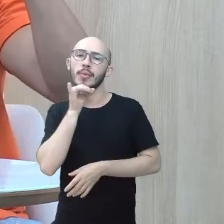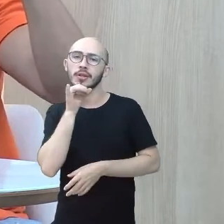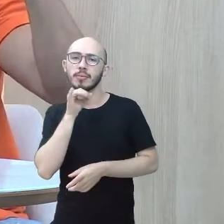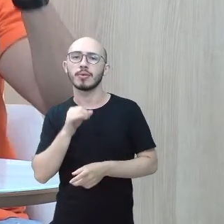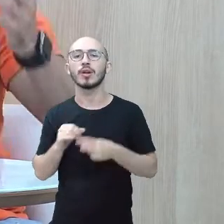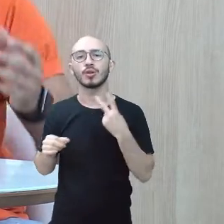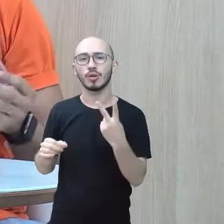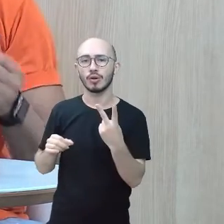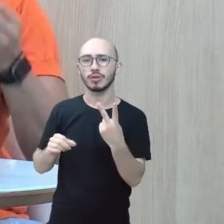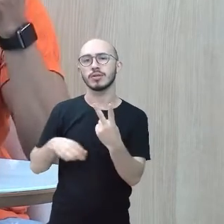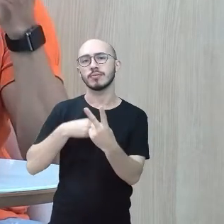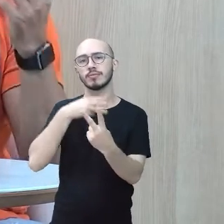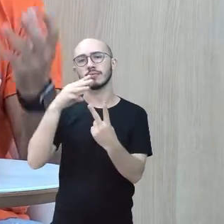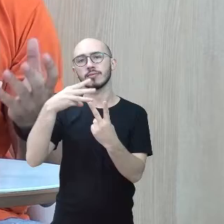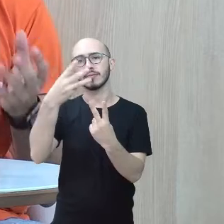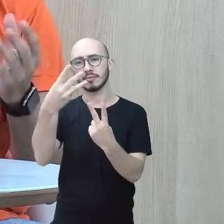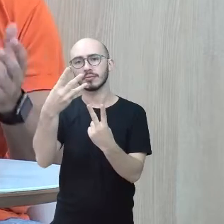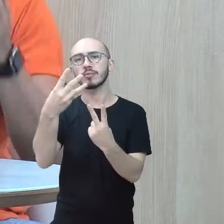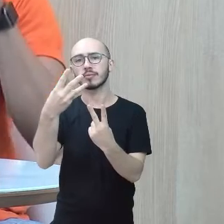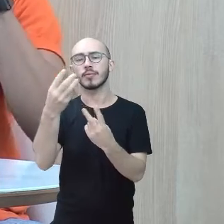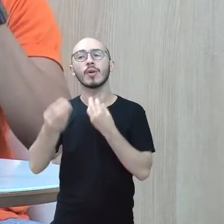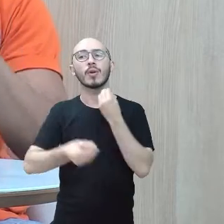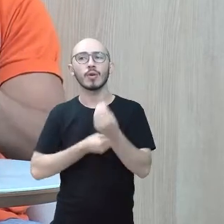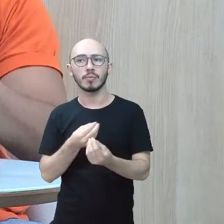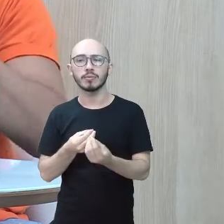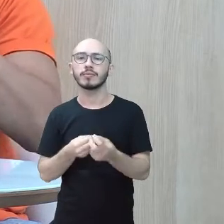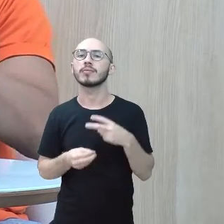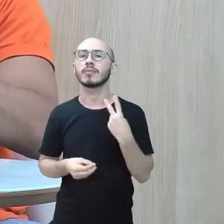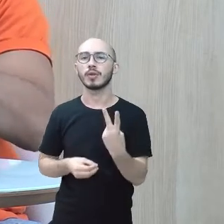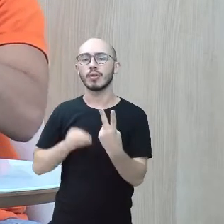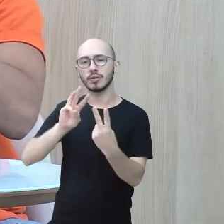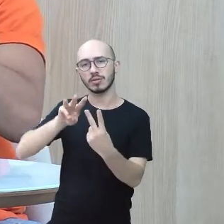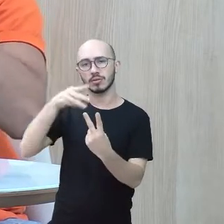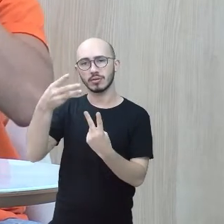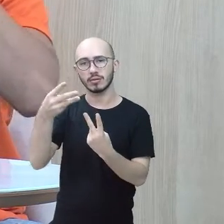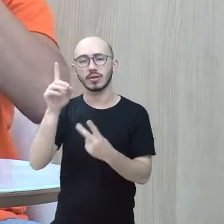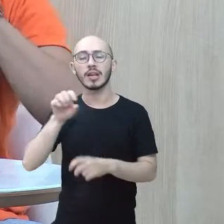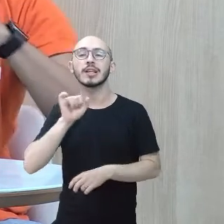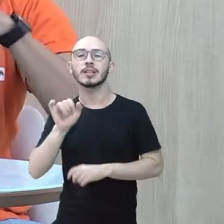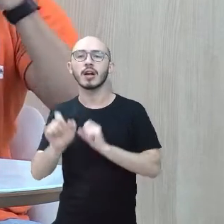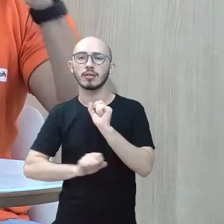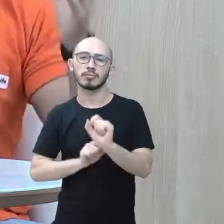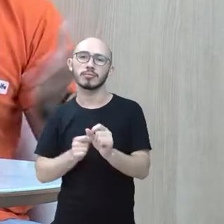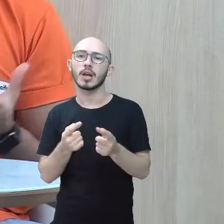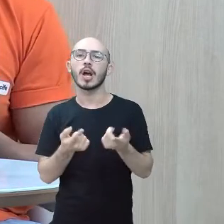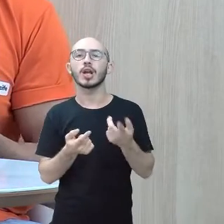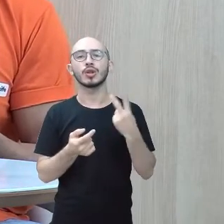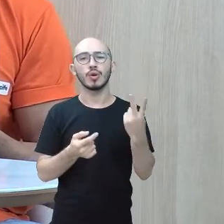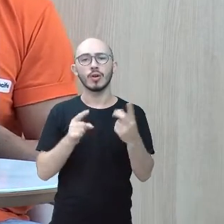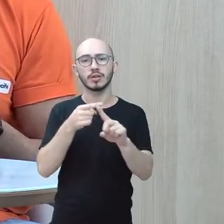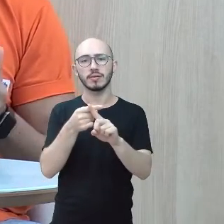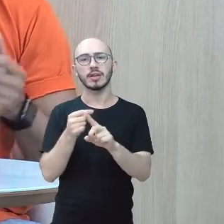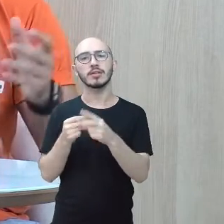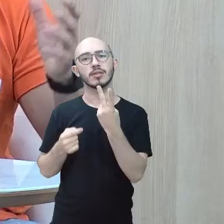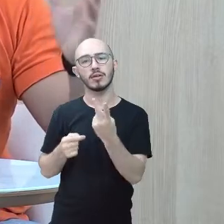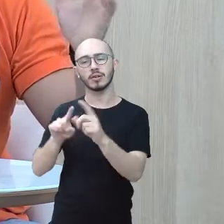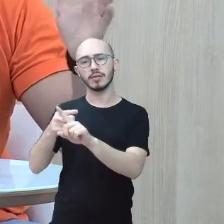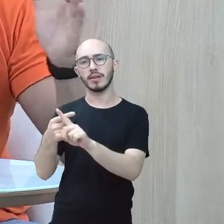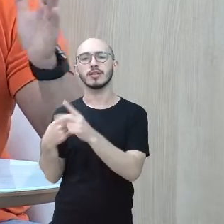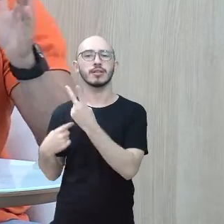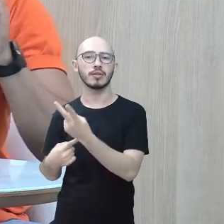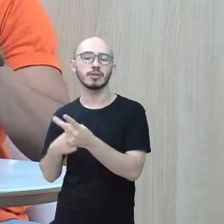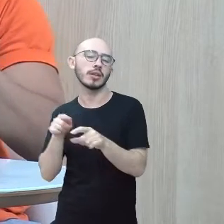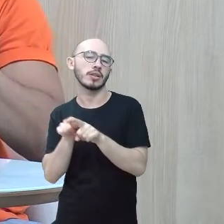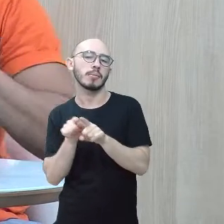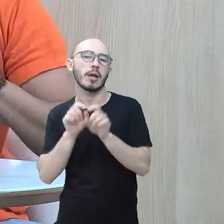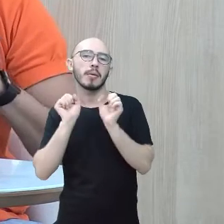terceira potência, eu vou resolver como 2 vezes 2 vezes 2. E o caminho contrário também, se você tem um